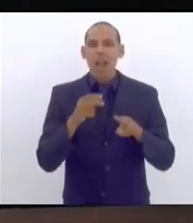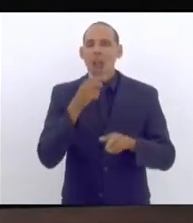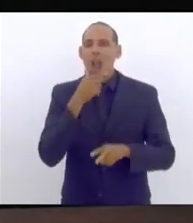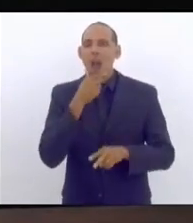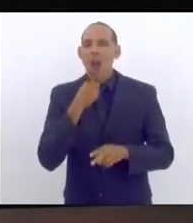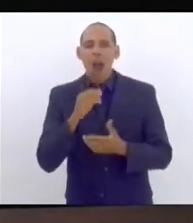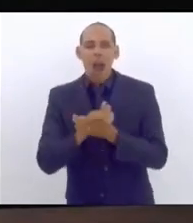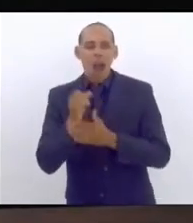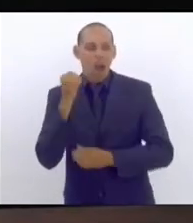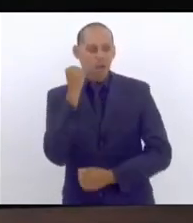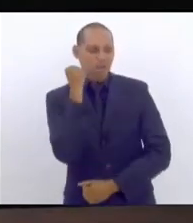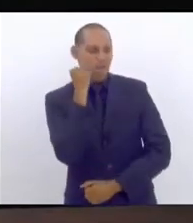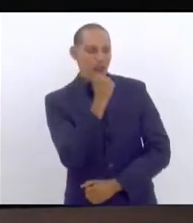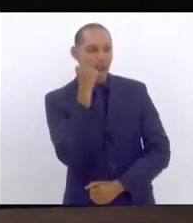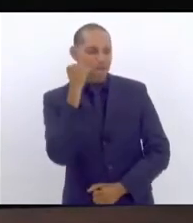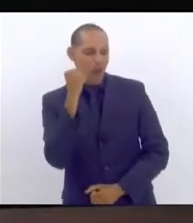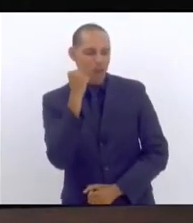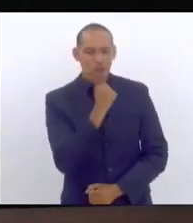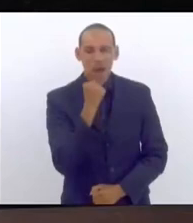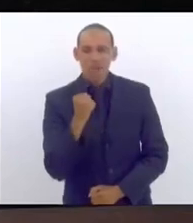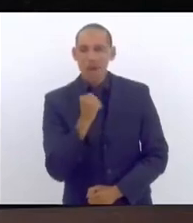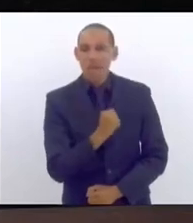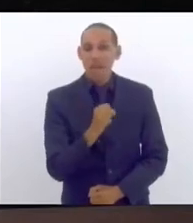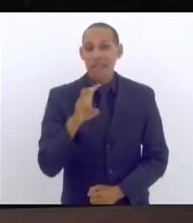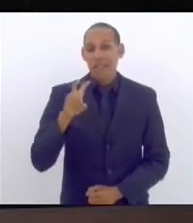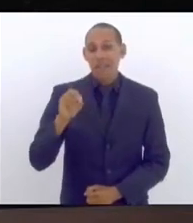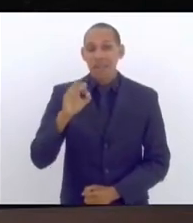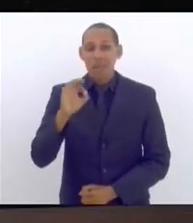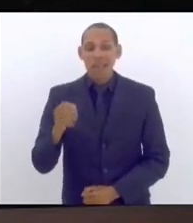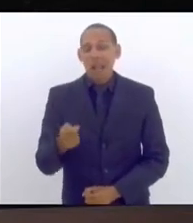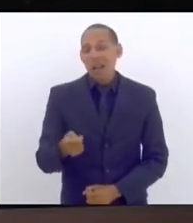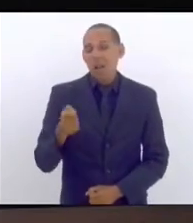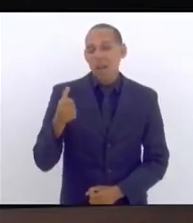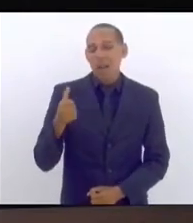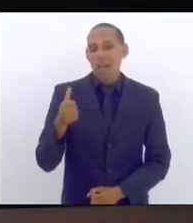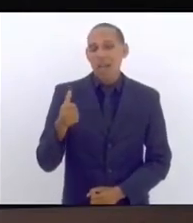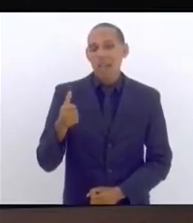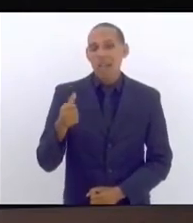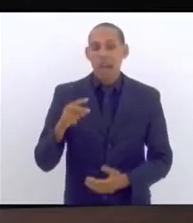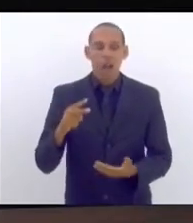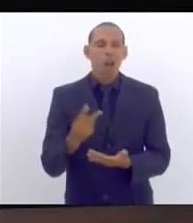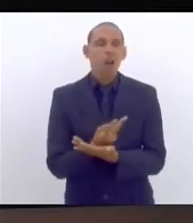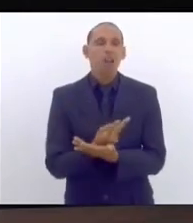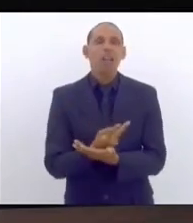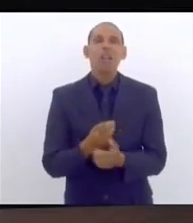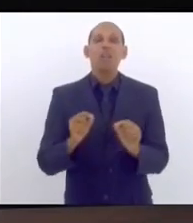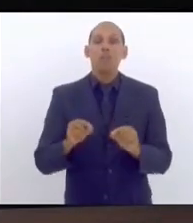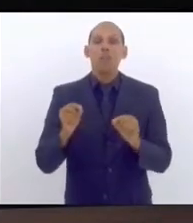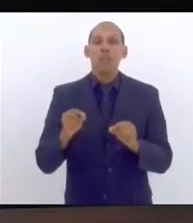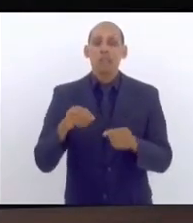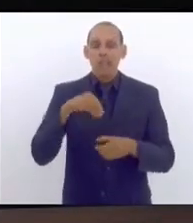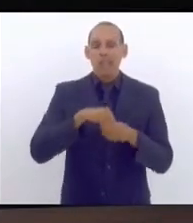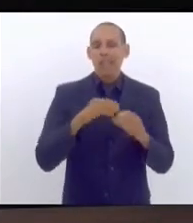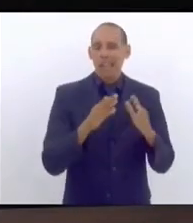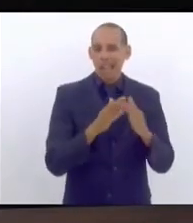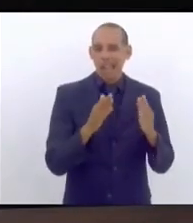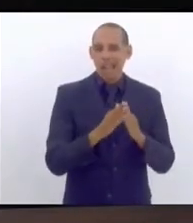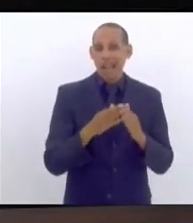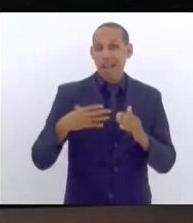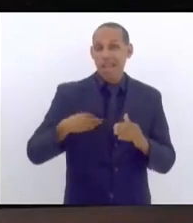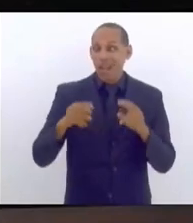Quase 50% dos feminicídios são praticados dentro de casa, na presença